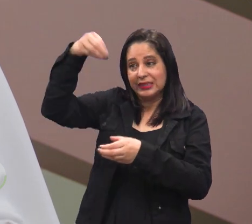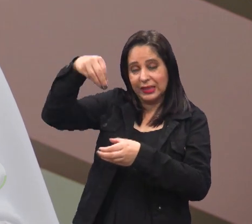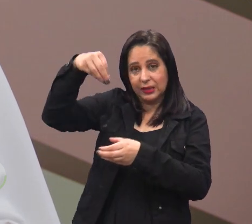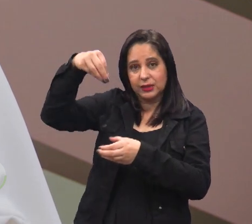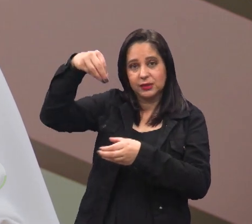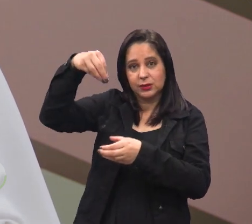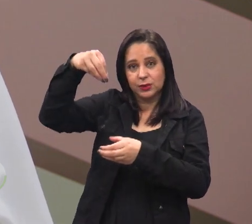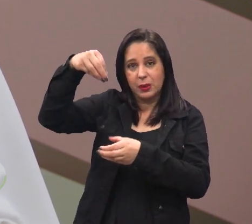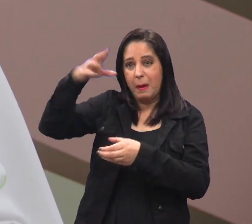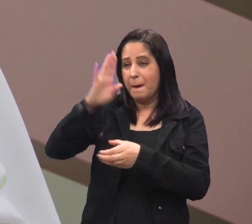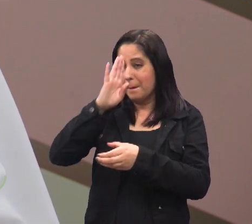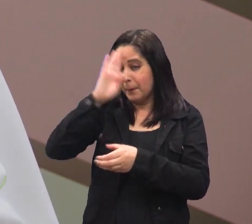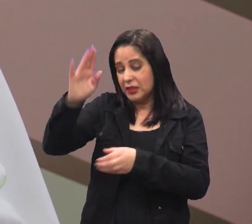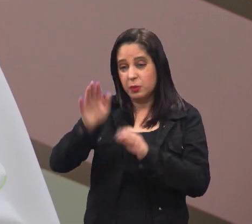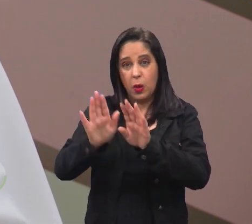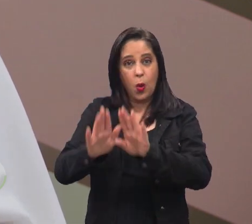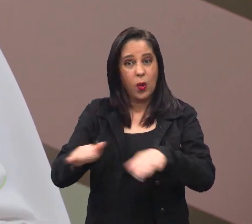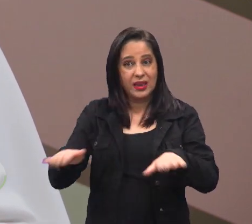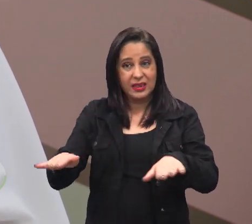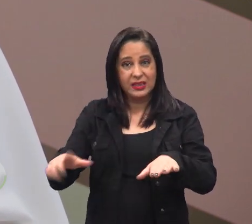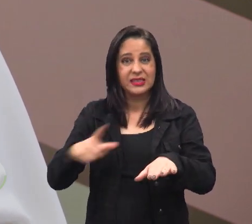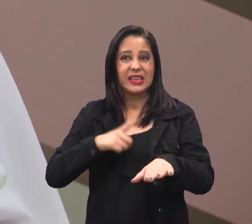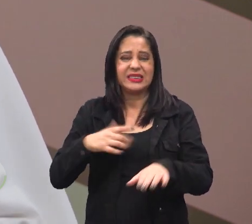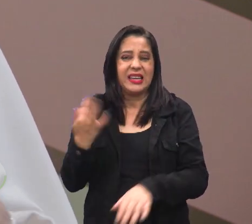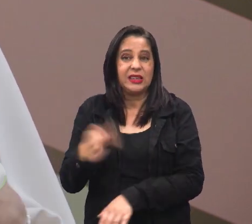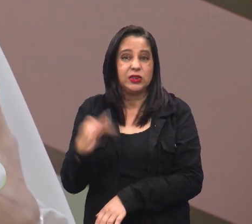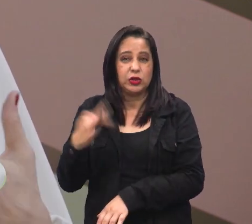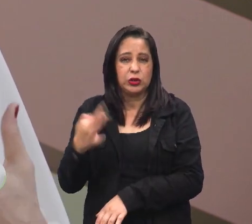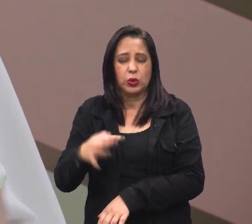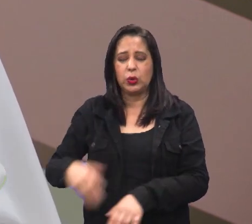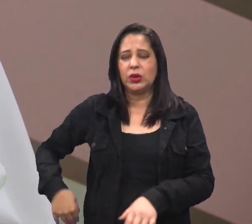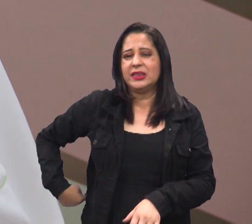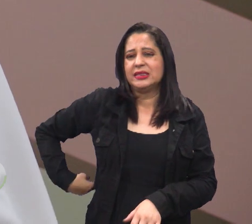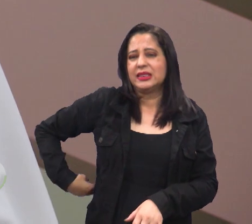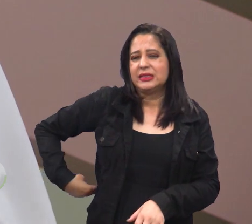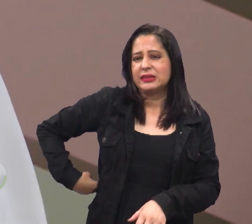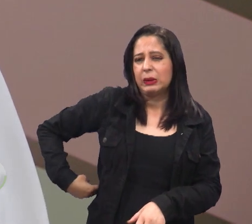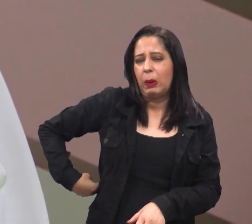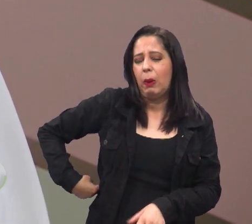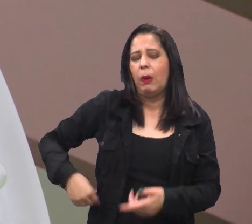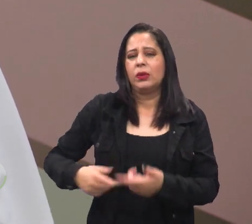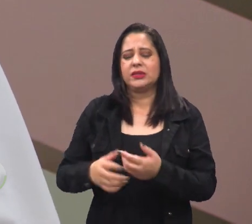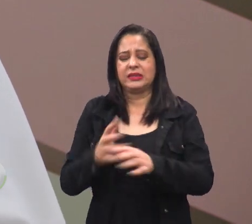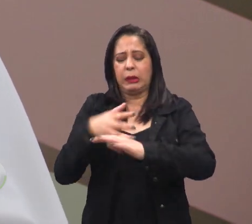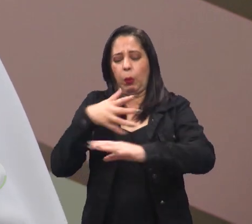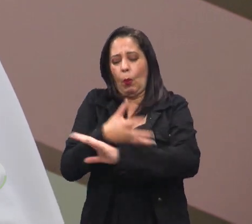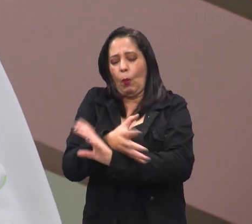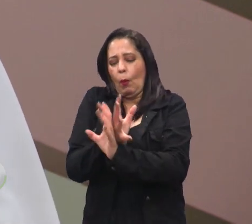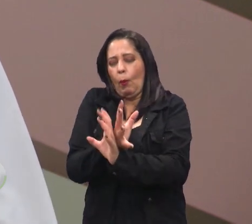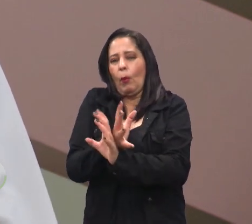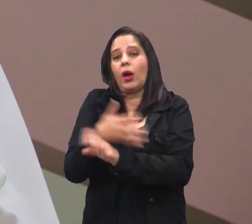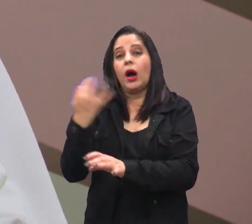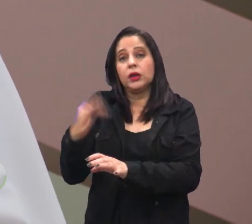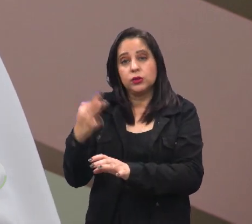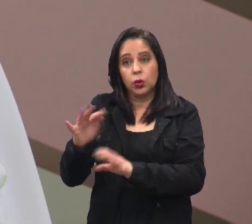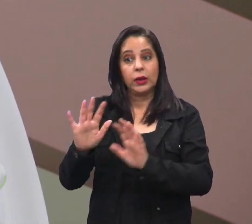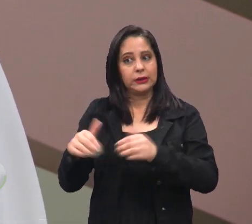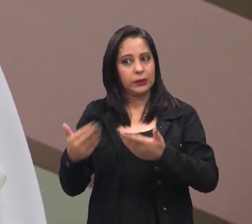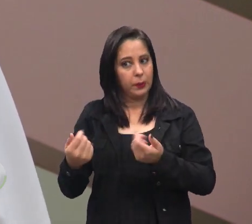principalmente a criança ou adolescente tem muita dor óssea, dor lombar, dor nos ossos. Então, são